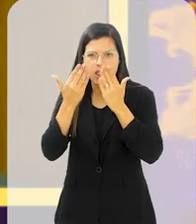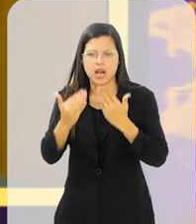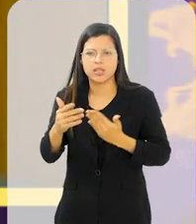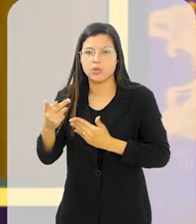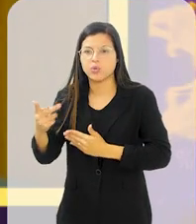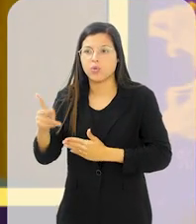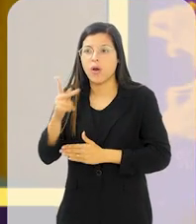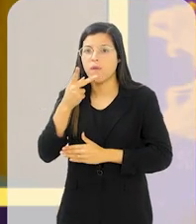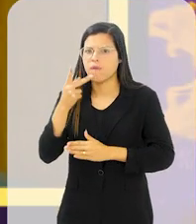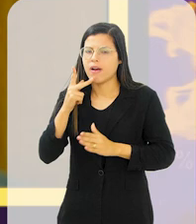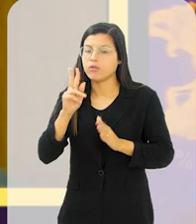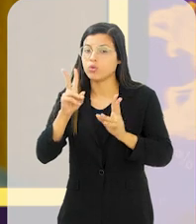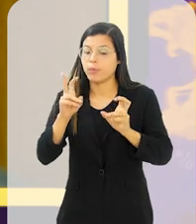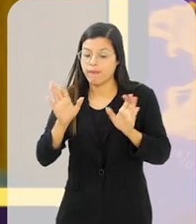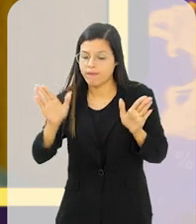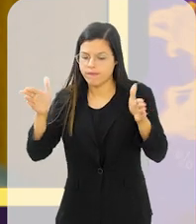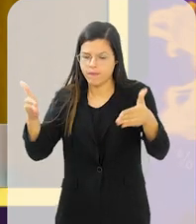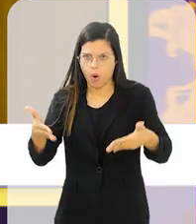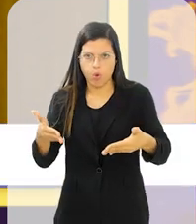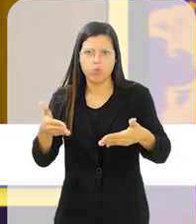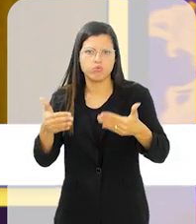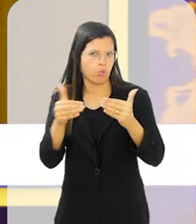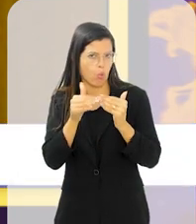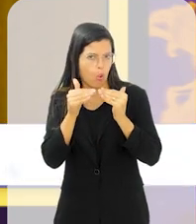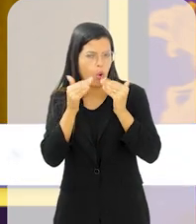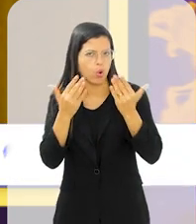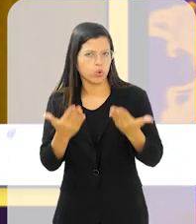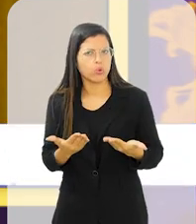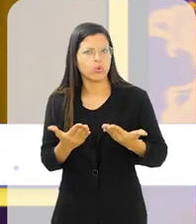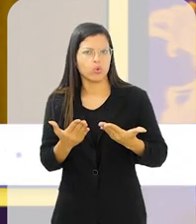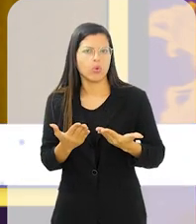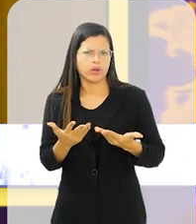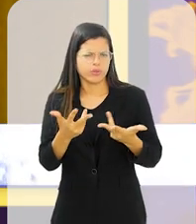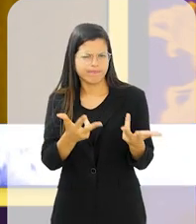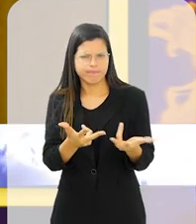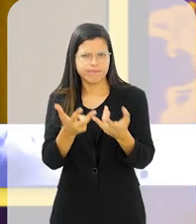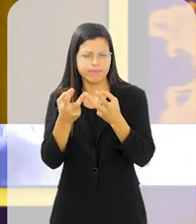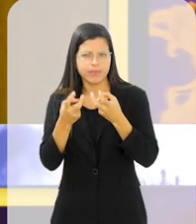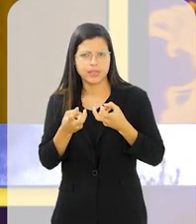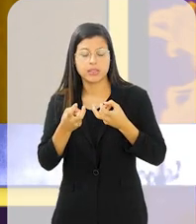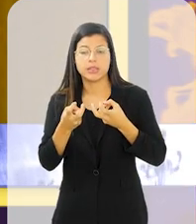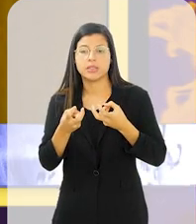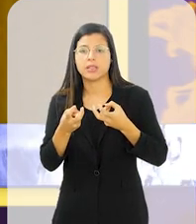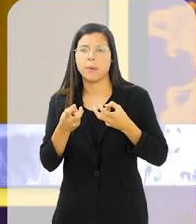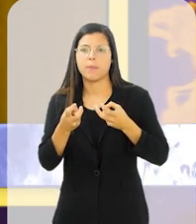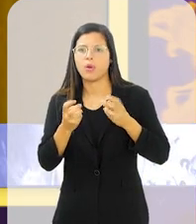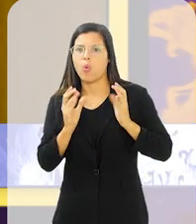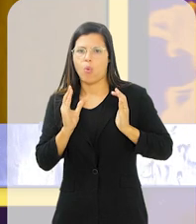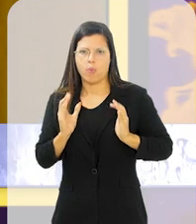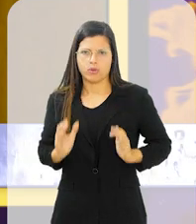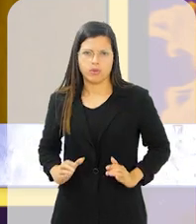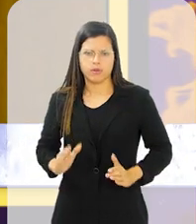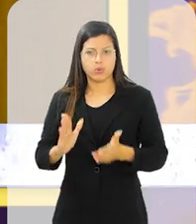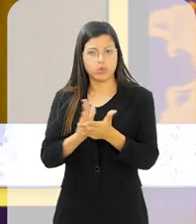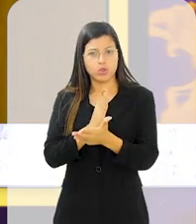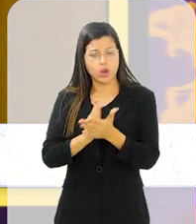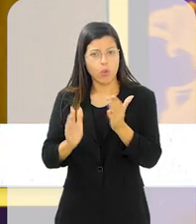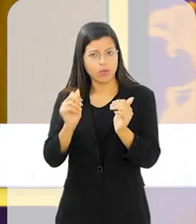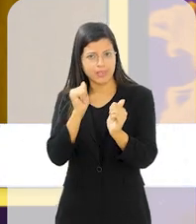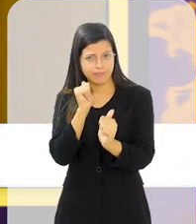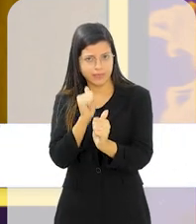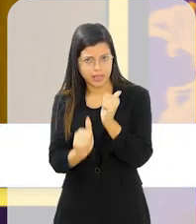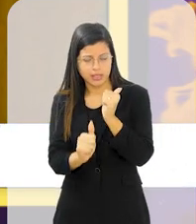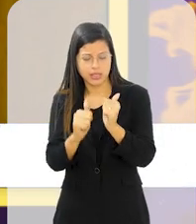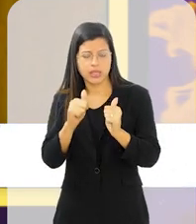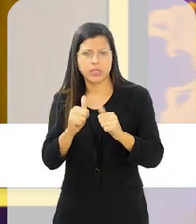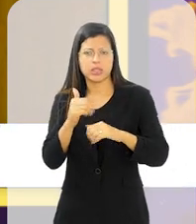fala sobre foco, eu assino embaixo. É nítido, né, que a gente percebe, inclusive, isso no comportamento de alguns jogadores, e